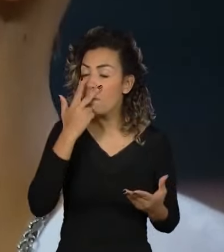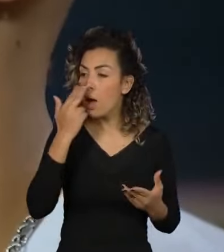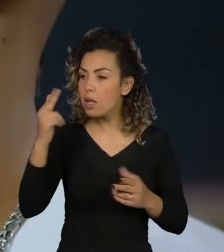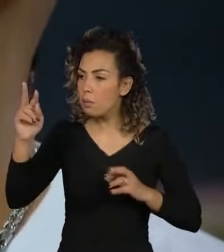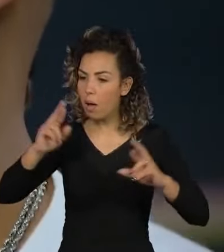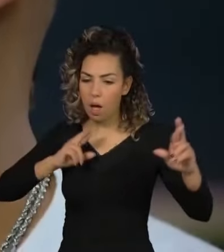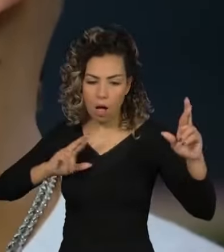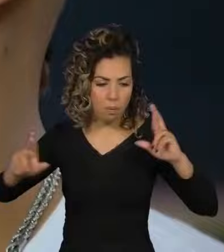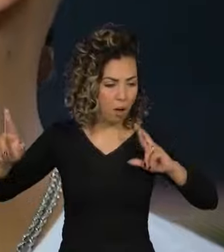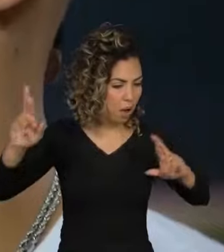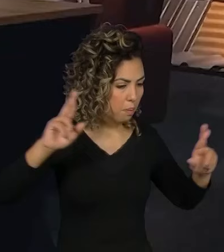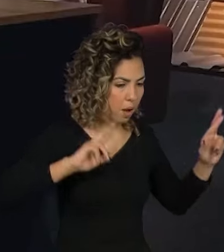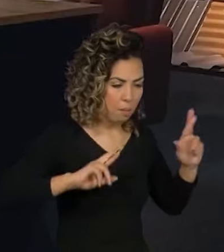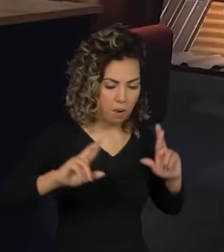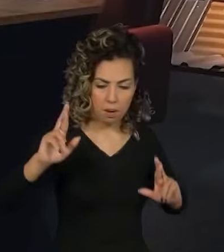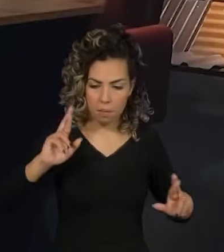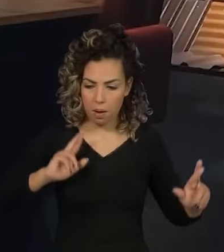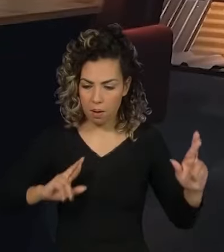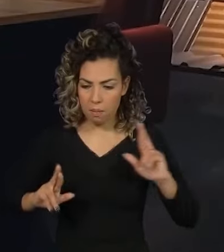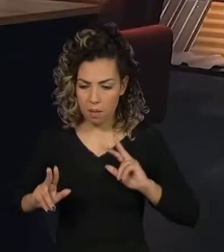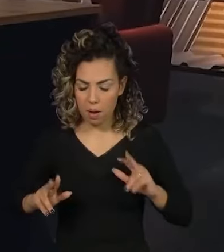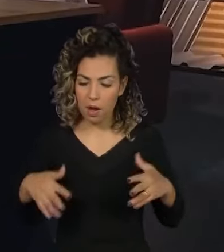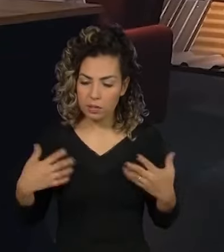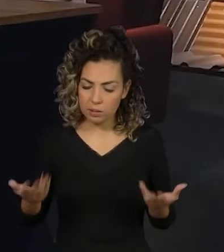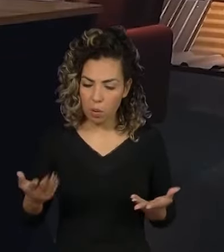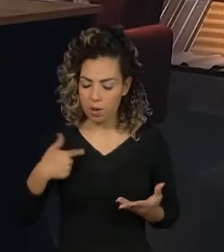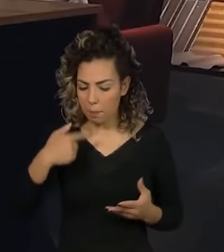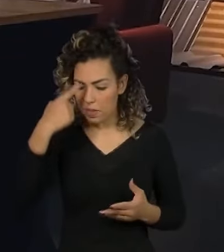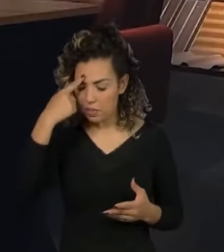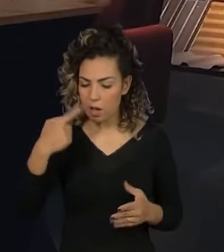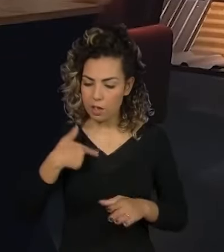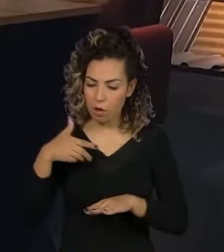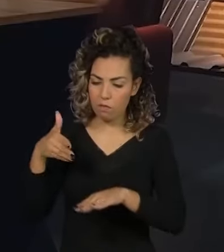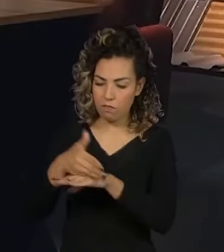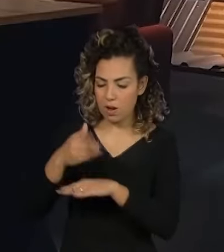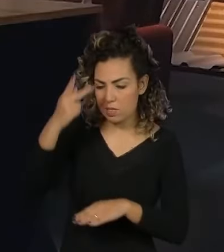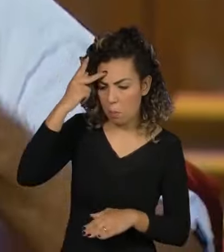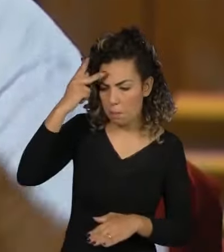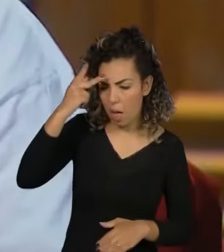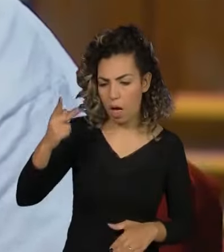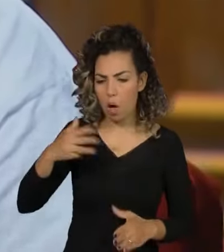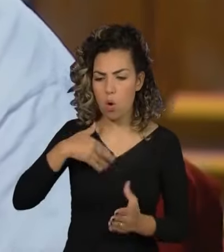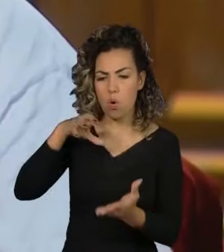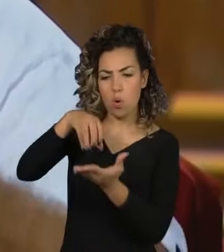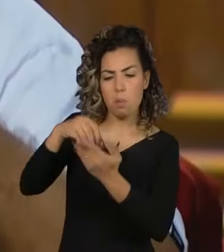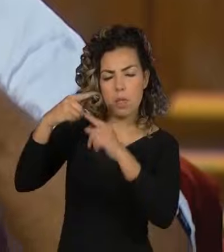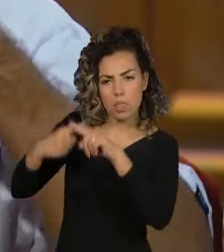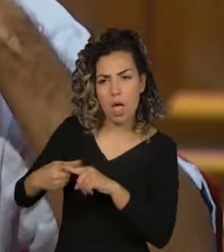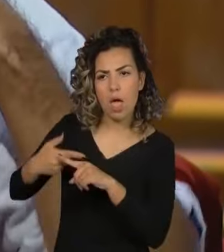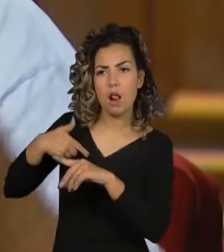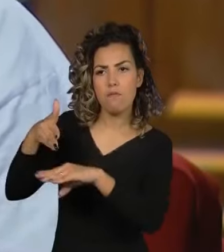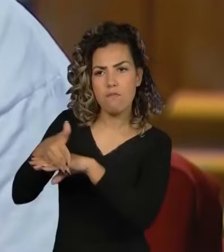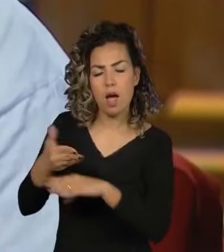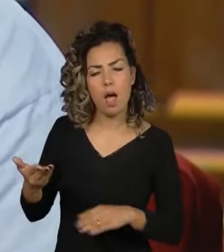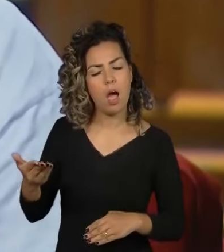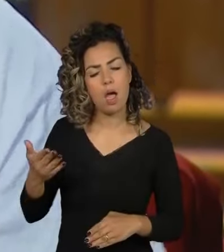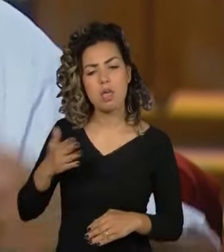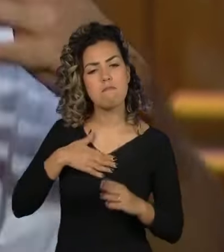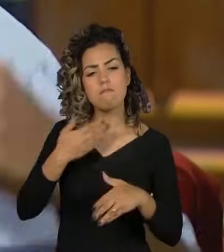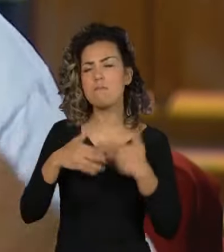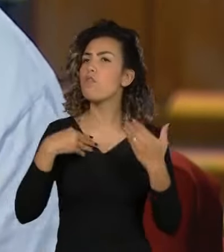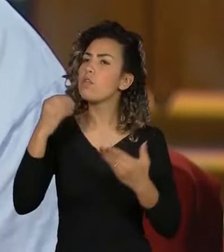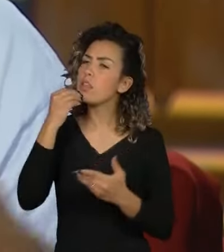respostas eu falei assim tá então eu vou me jogar para São Paulo eu vou me jogar nas batalhas Mesmo assim vou seguir minha carreira e Mano vou tá com a